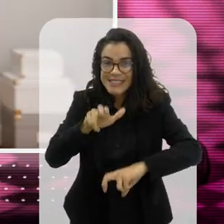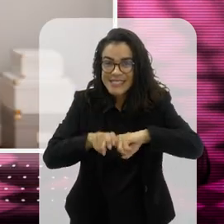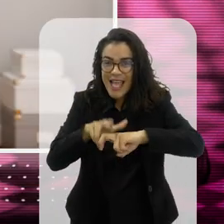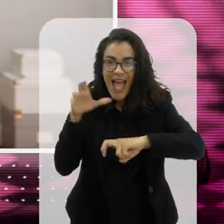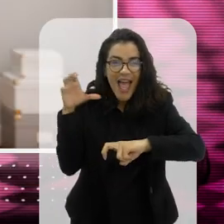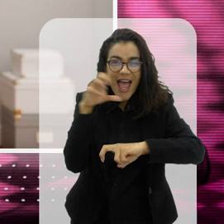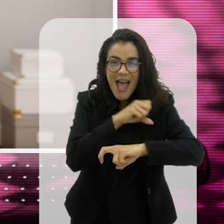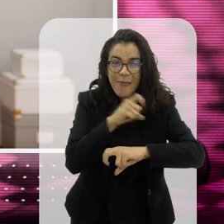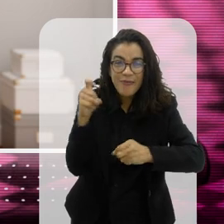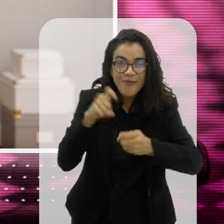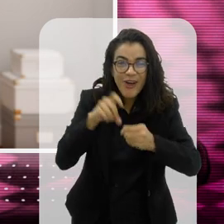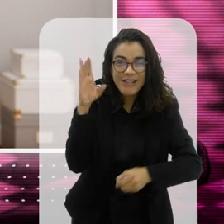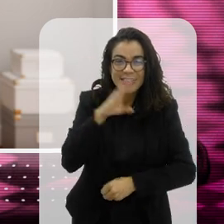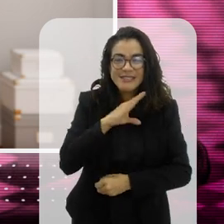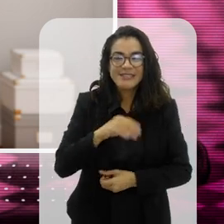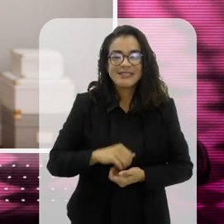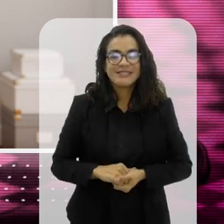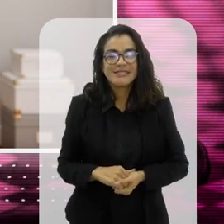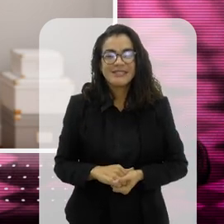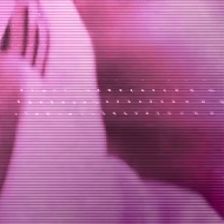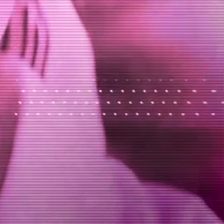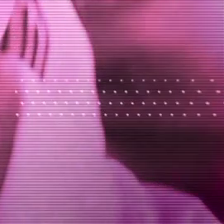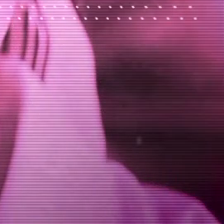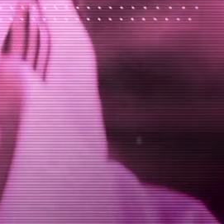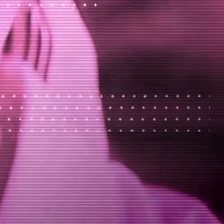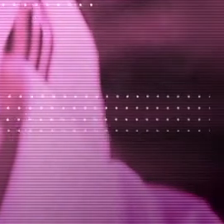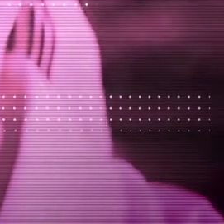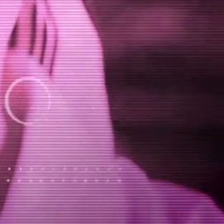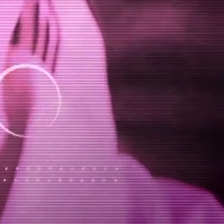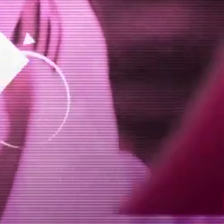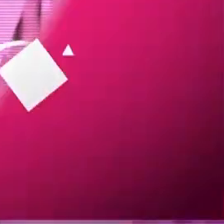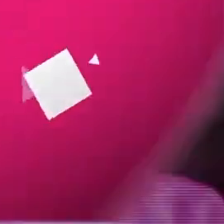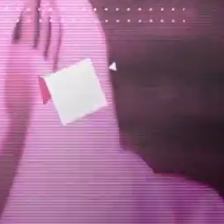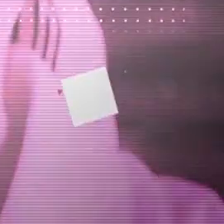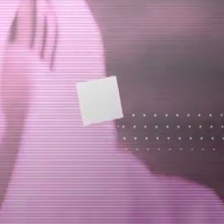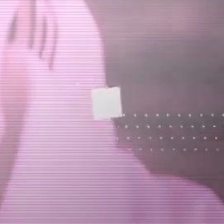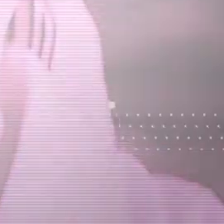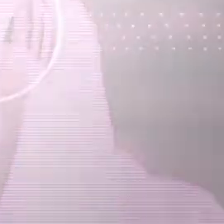vai sair daí, porque é rápido, a gente volta já já.